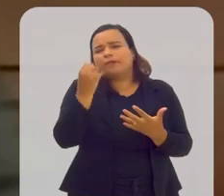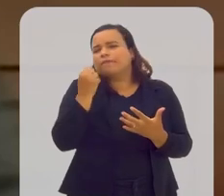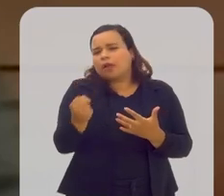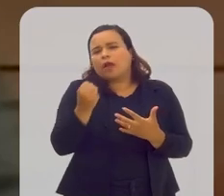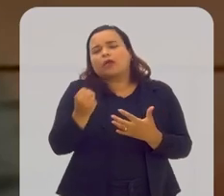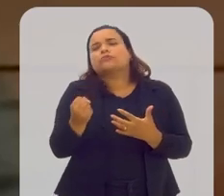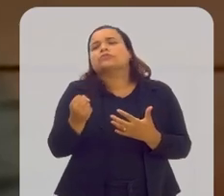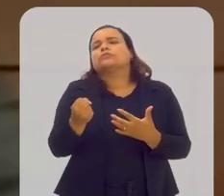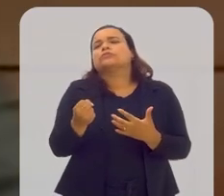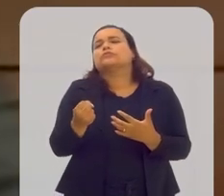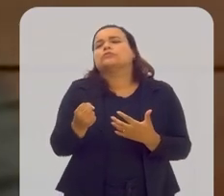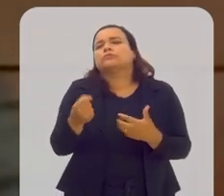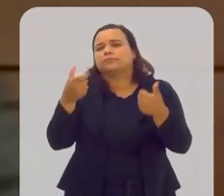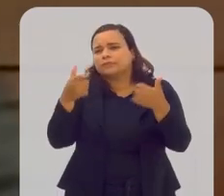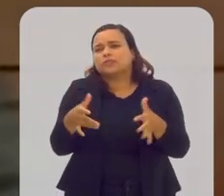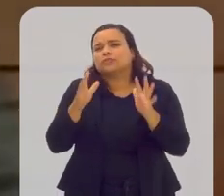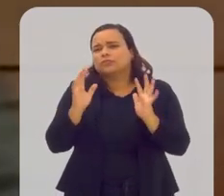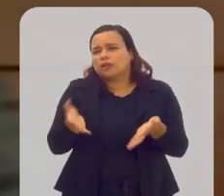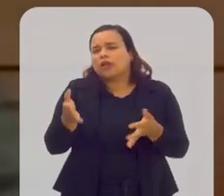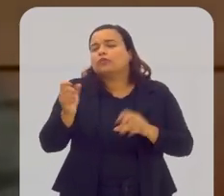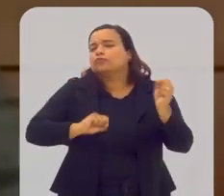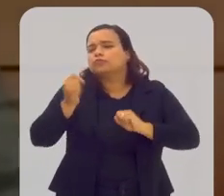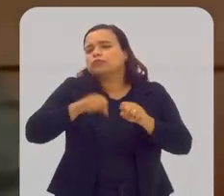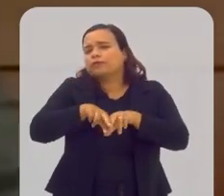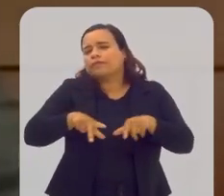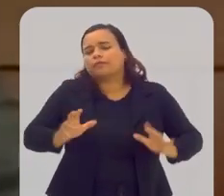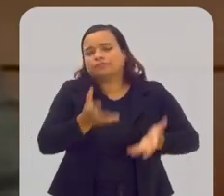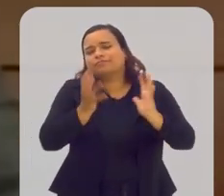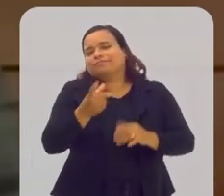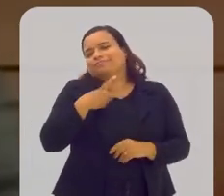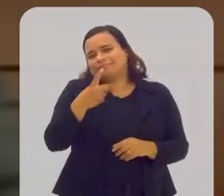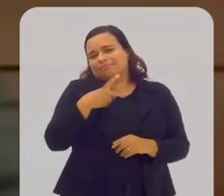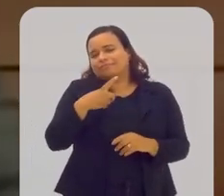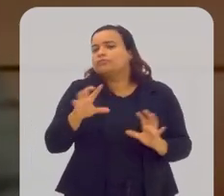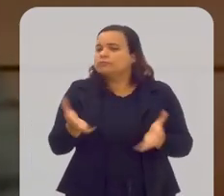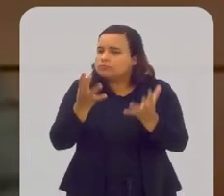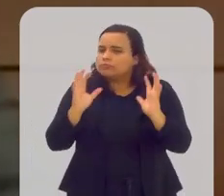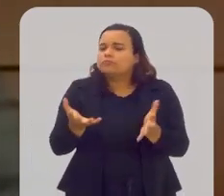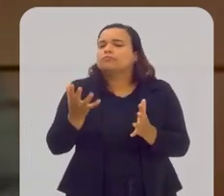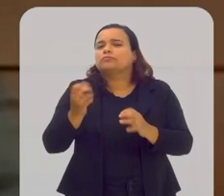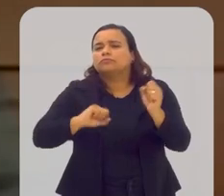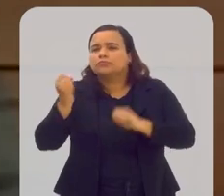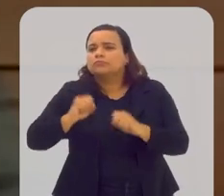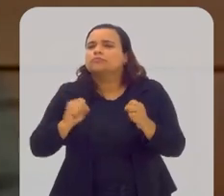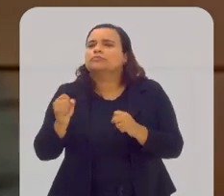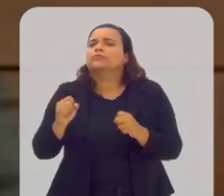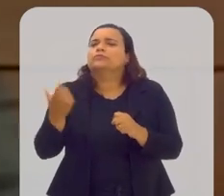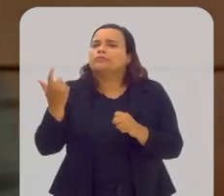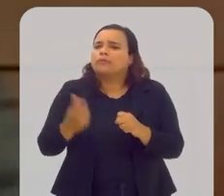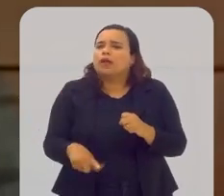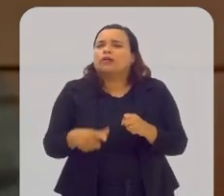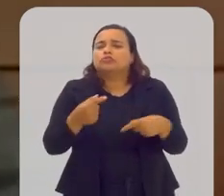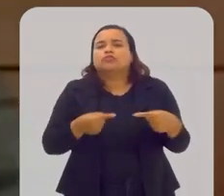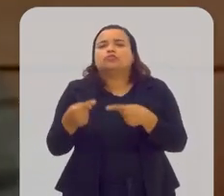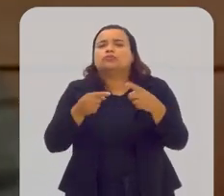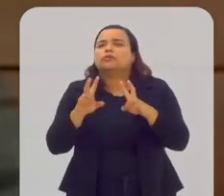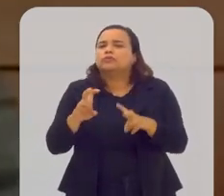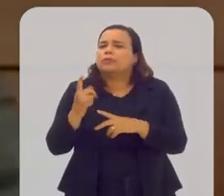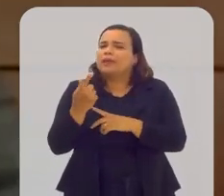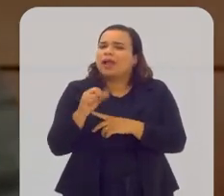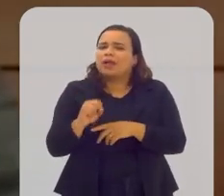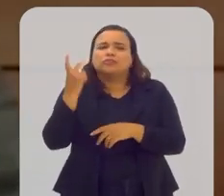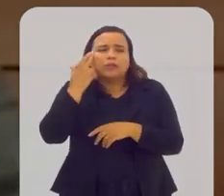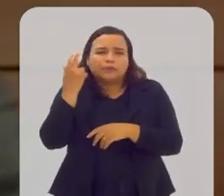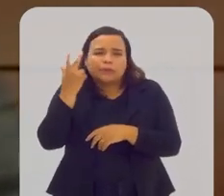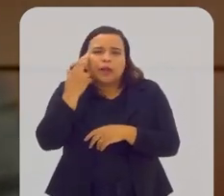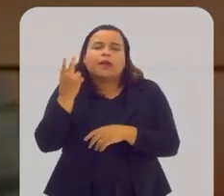exemplos importantíssimos aí, como eu citei, das indústrias que foram incentivadas, incentivam essas indústrias. A questão